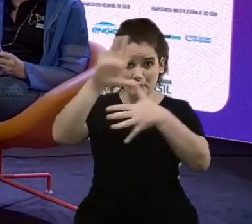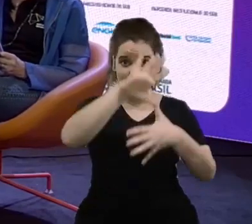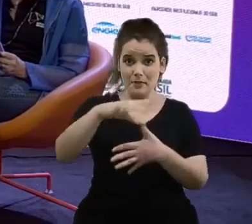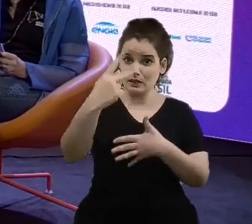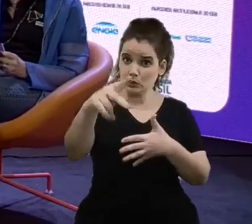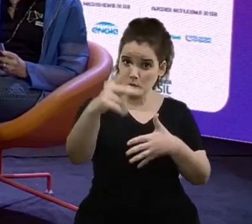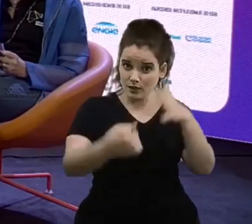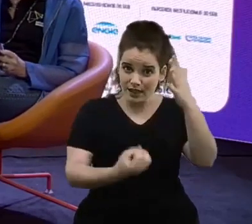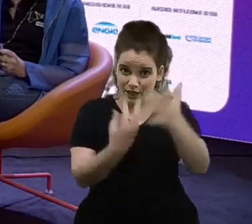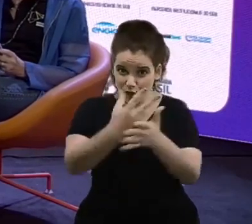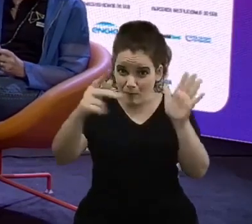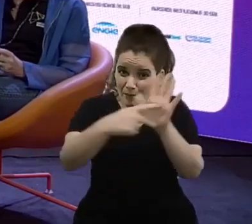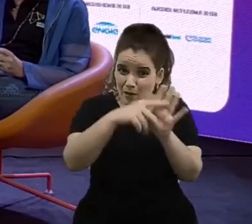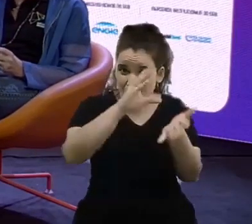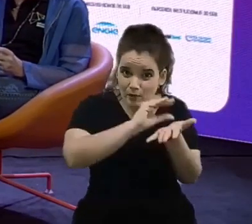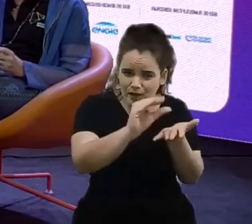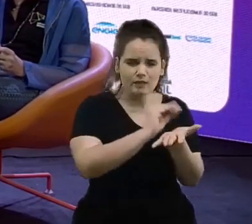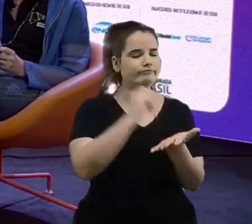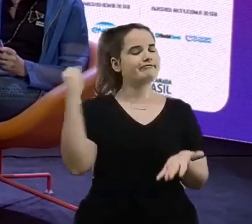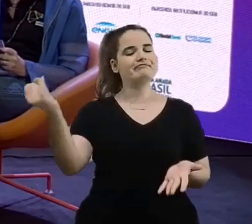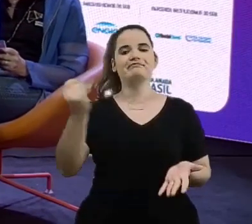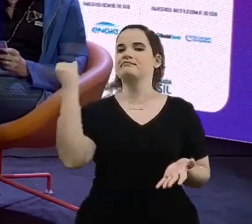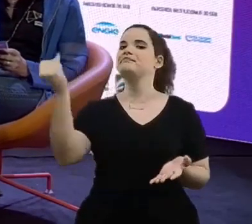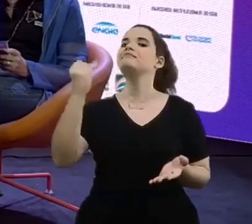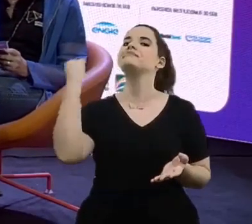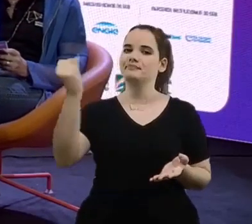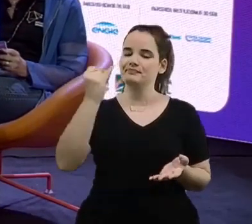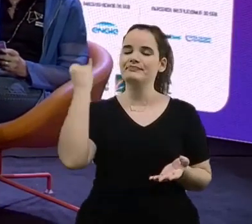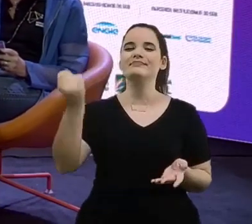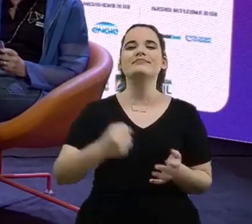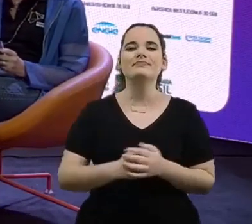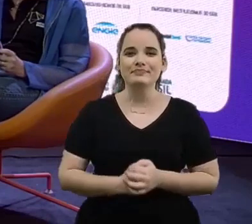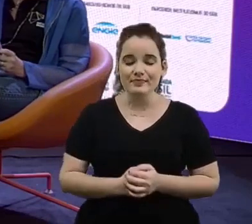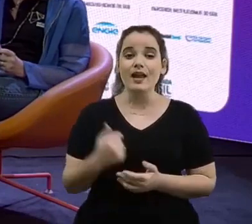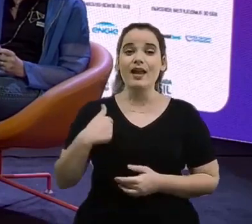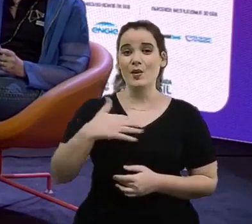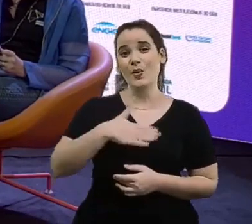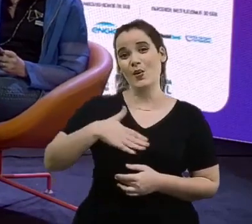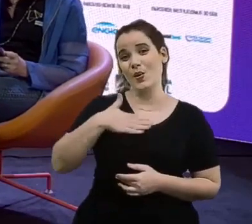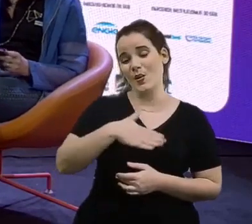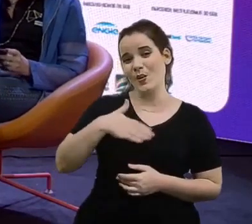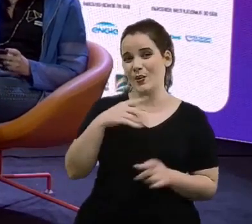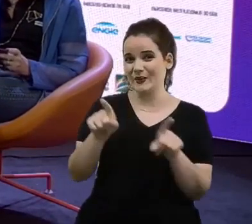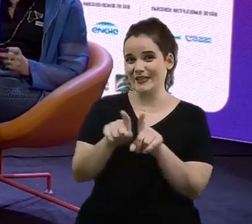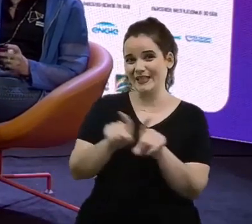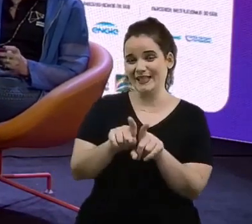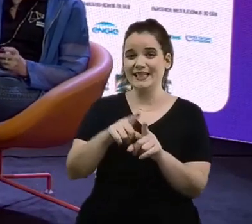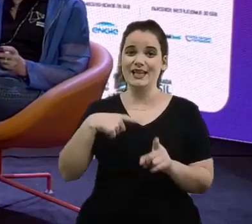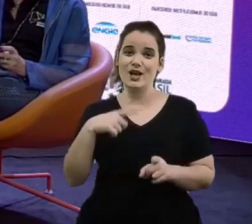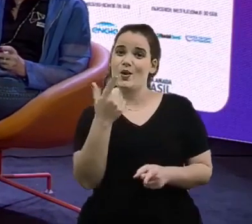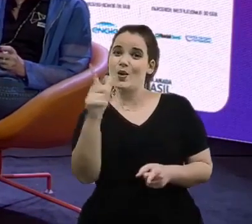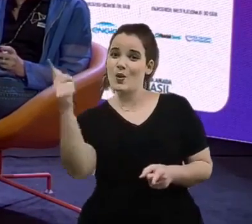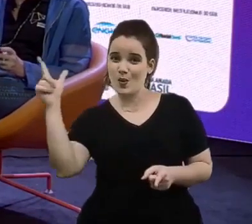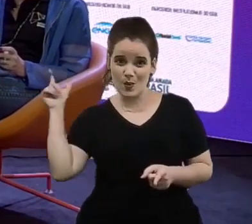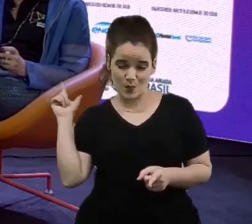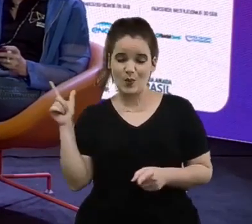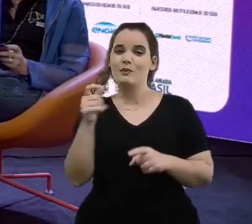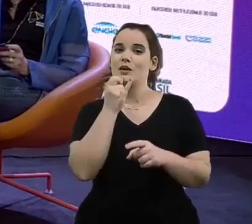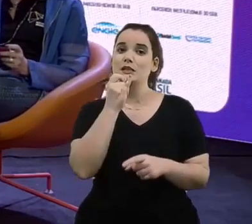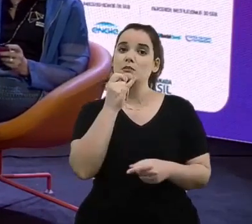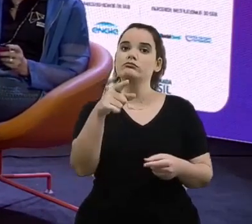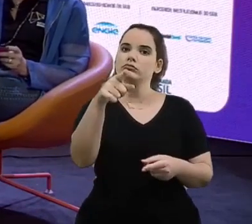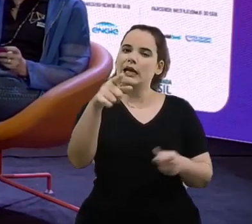importante. E eu gostei também de outras questões que você trouxe, da capacitação da equipe na fluência,